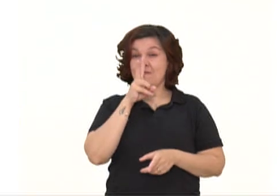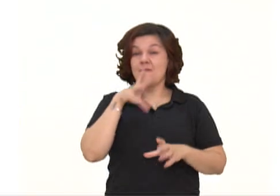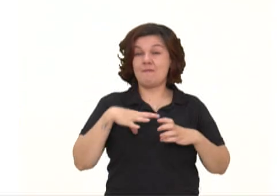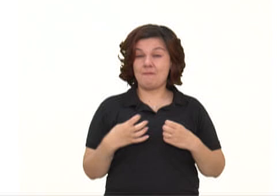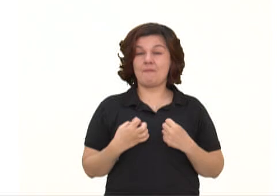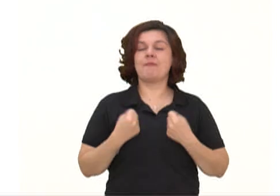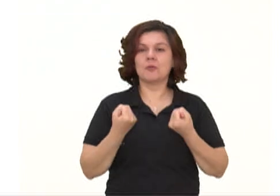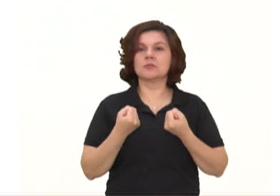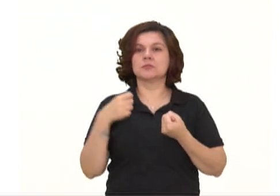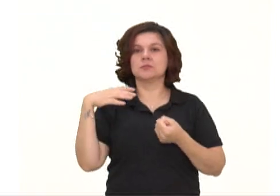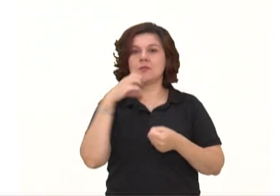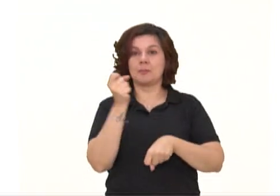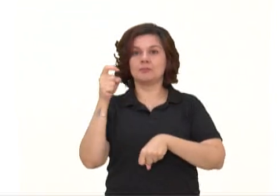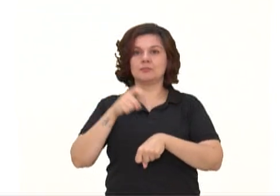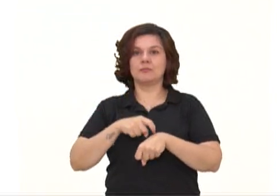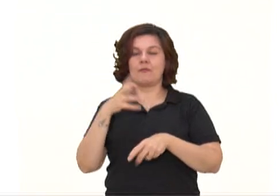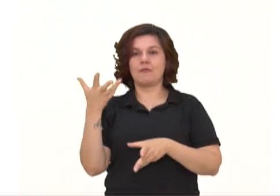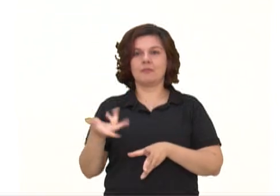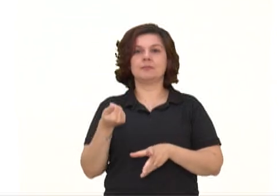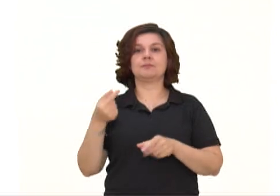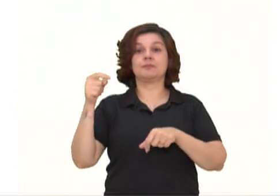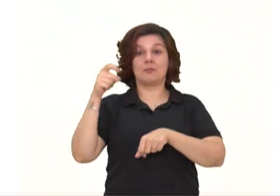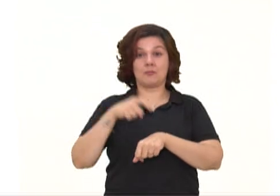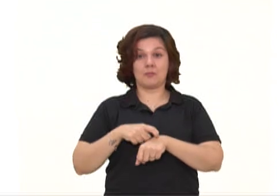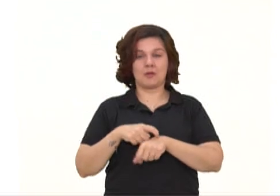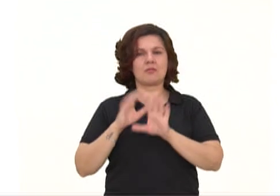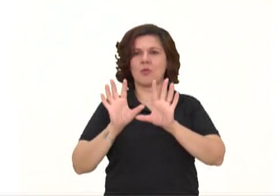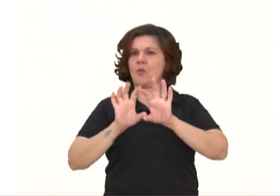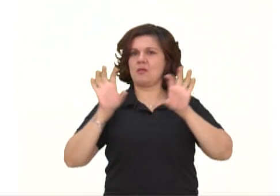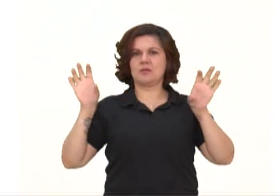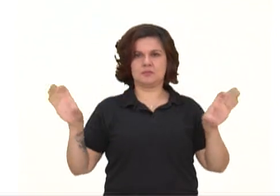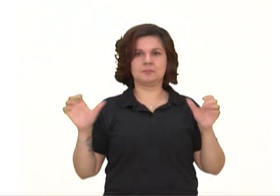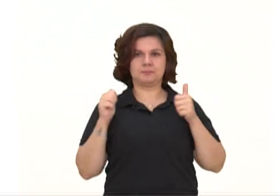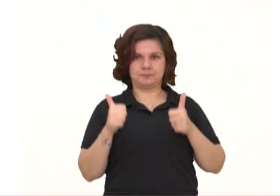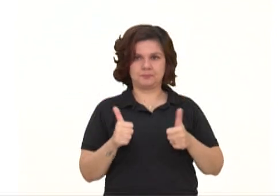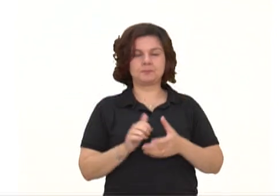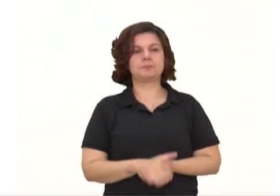de explosão naquele momento em específico. Basicamente isso.